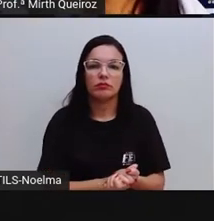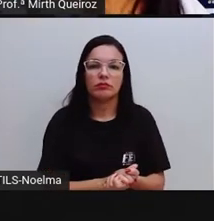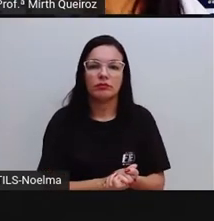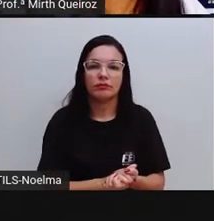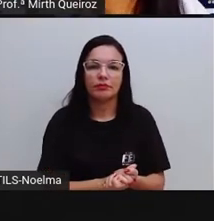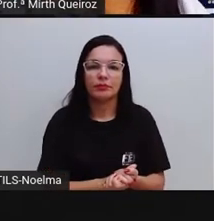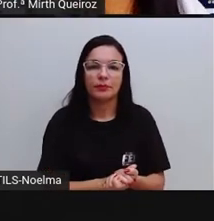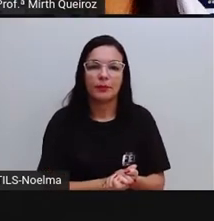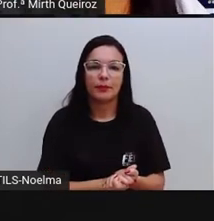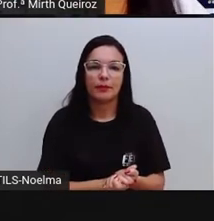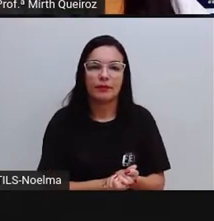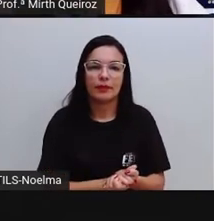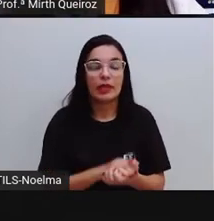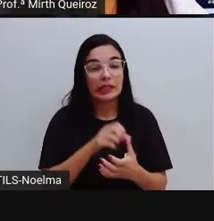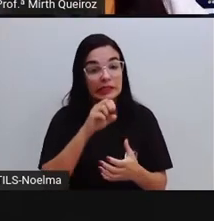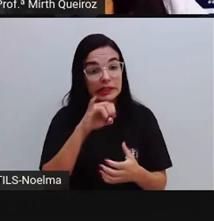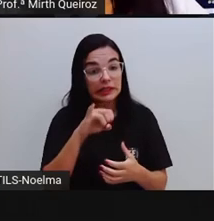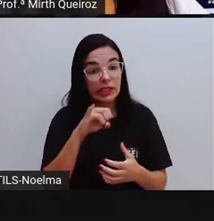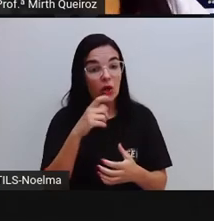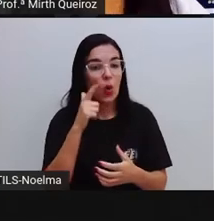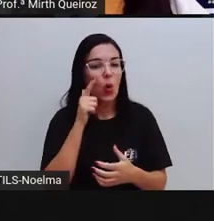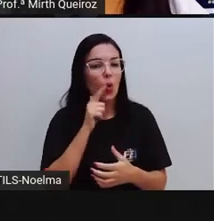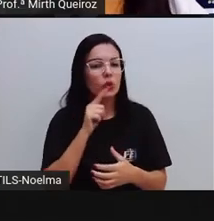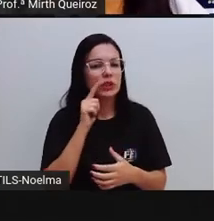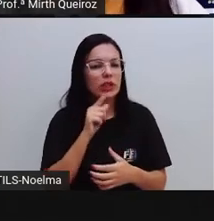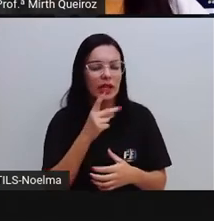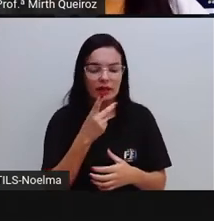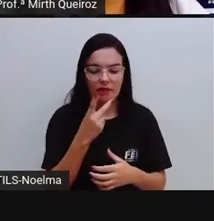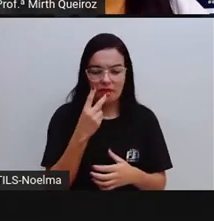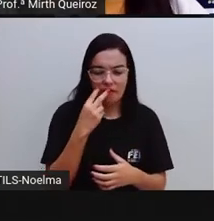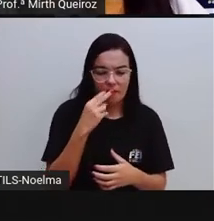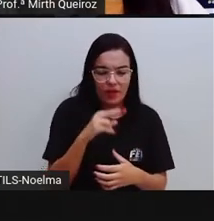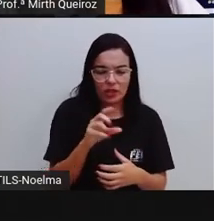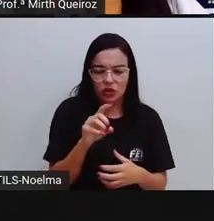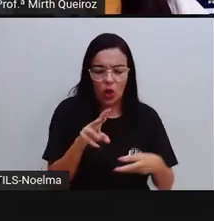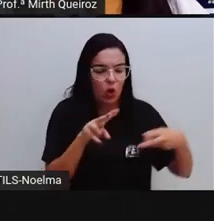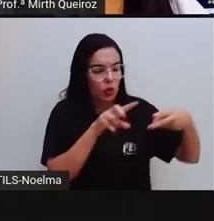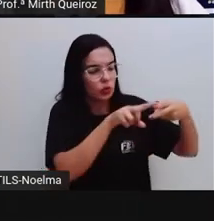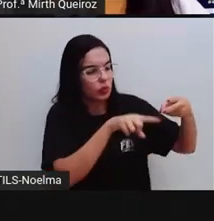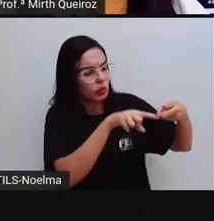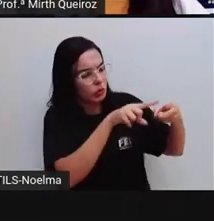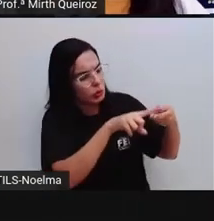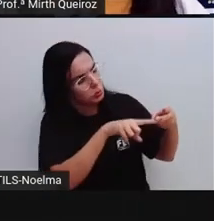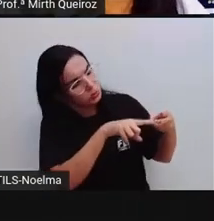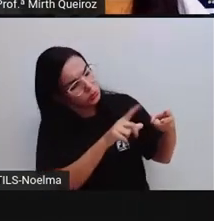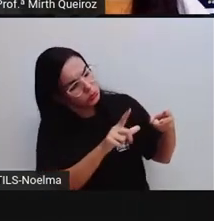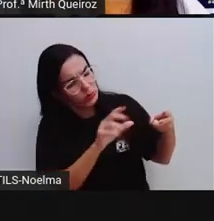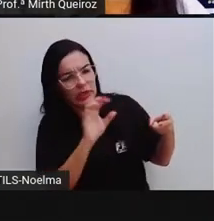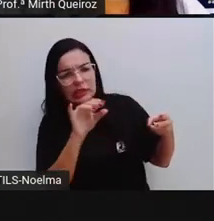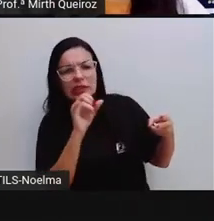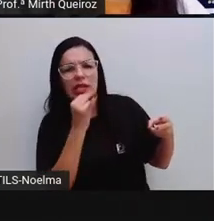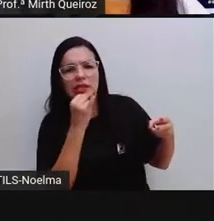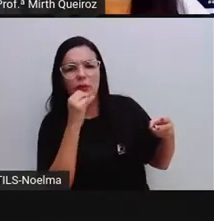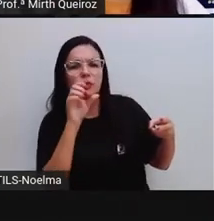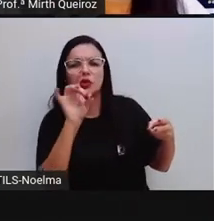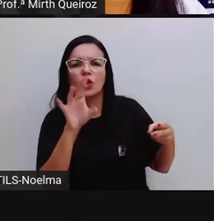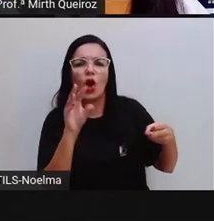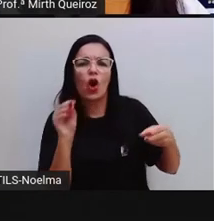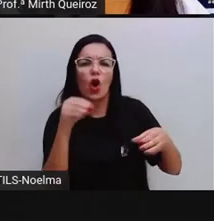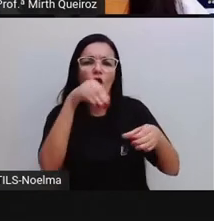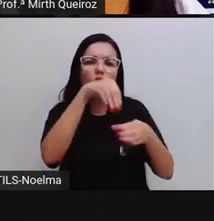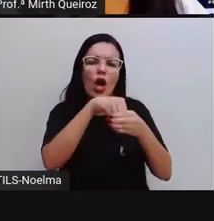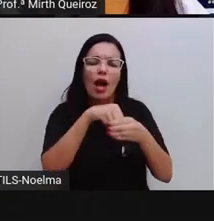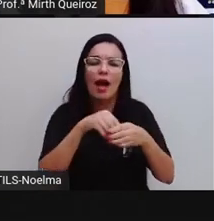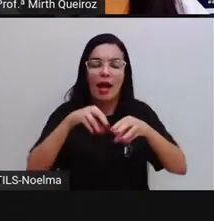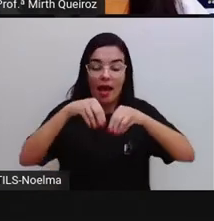Se dá para ver só duas fases, por exemplo, quando a gente coloca a areia e a água,